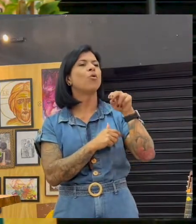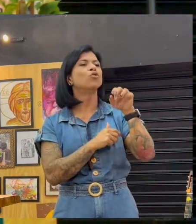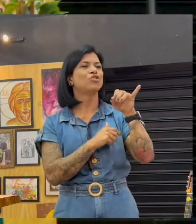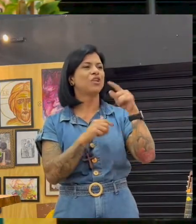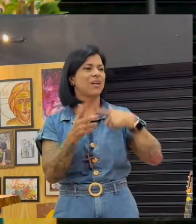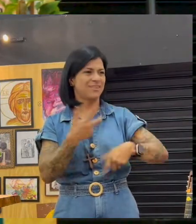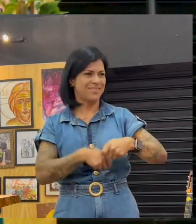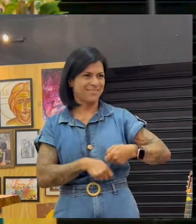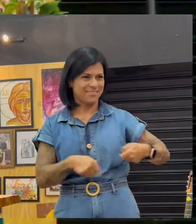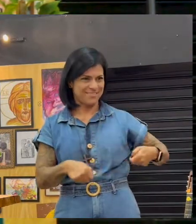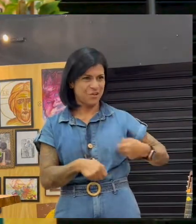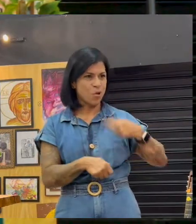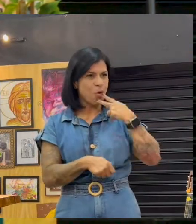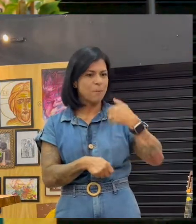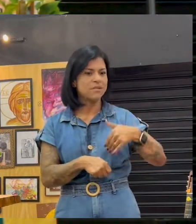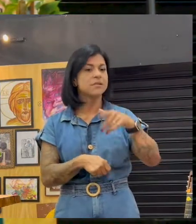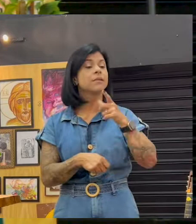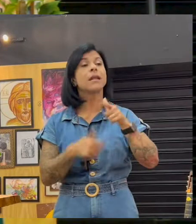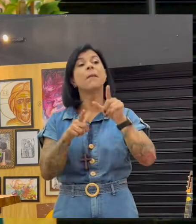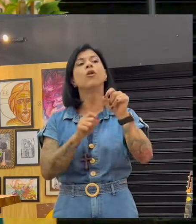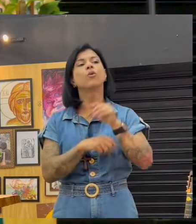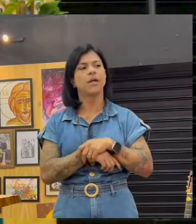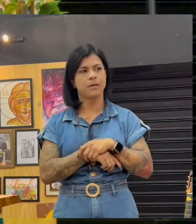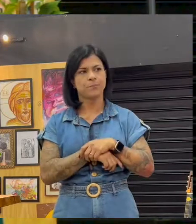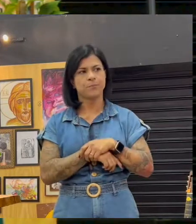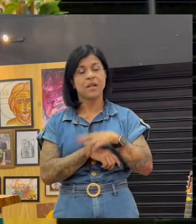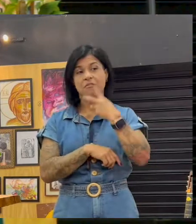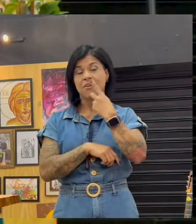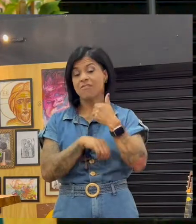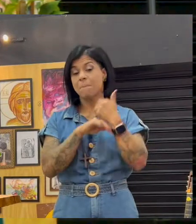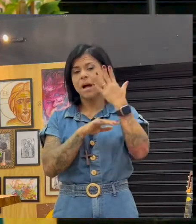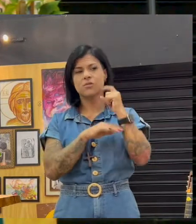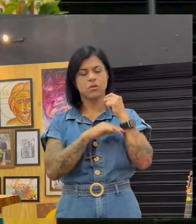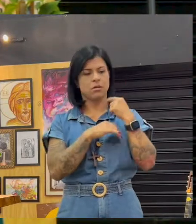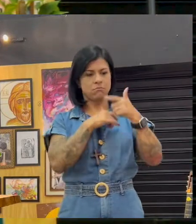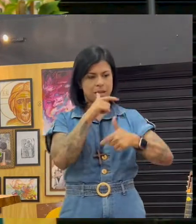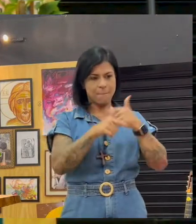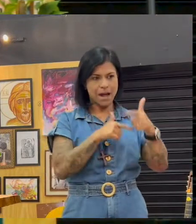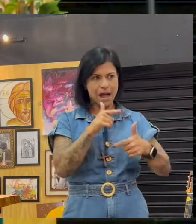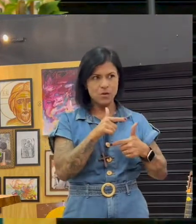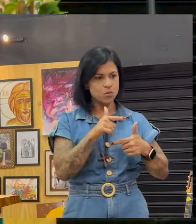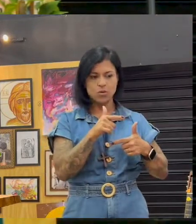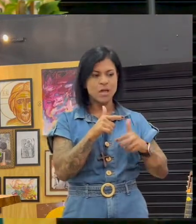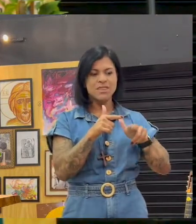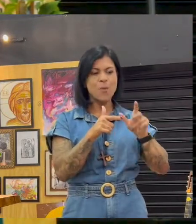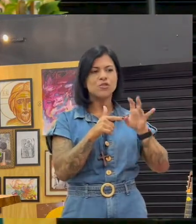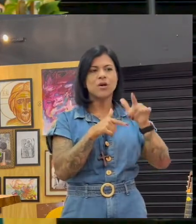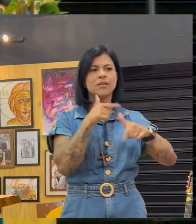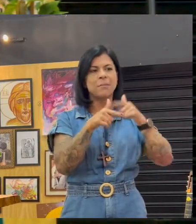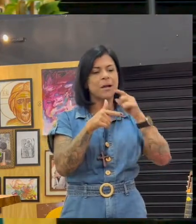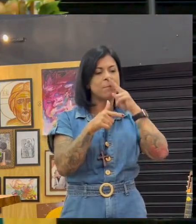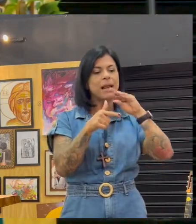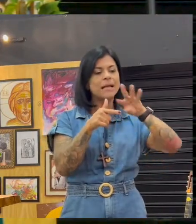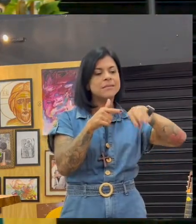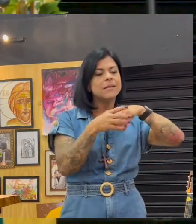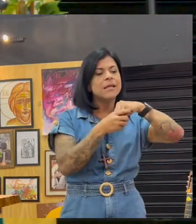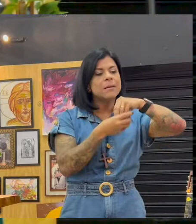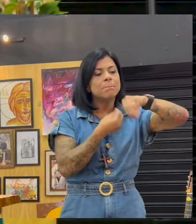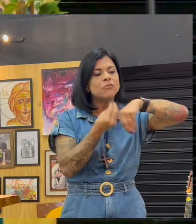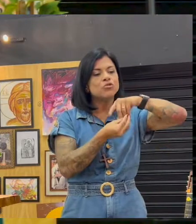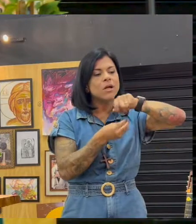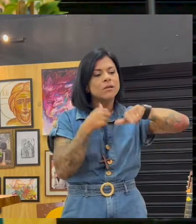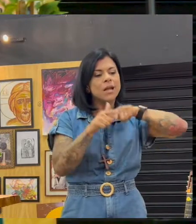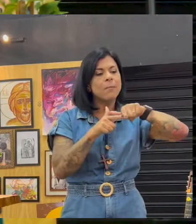simples, onde o trabalho, ele é visto como uma oração a Deus e que a oração é vista como um tipo de